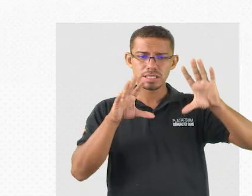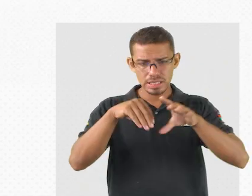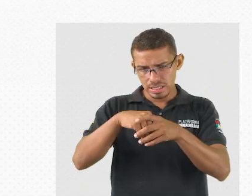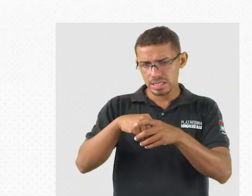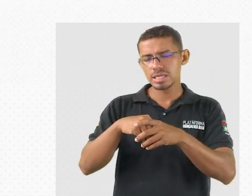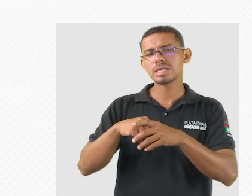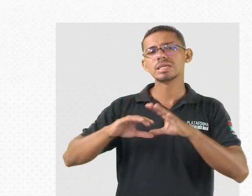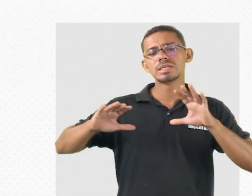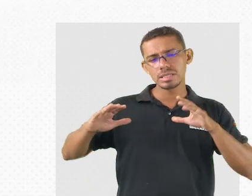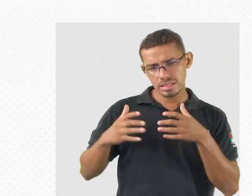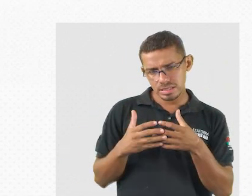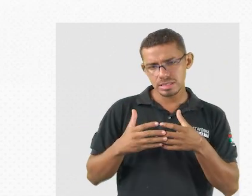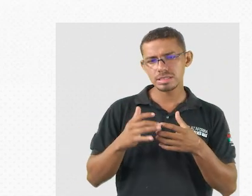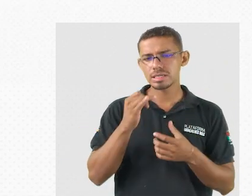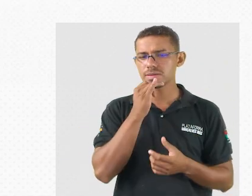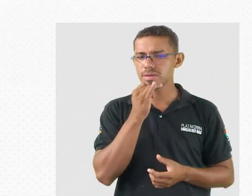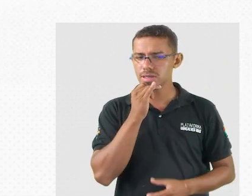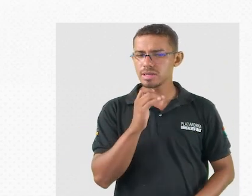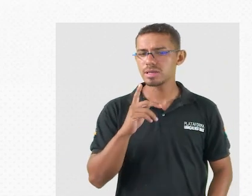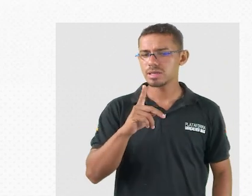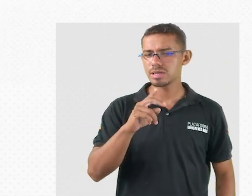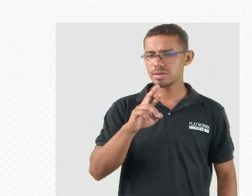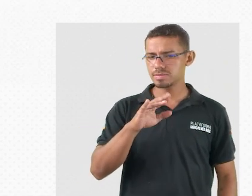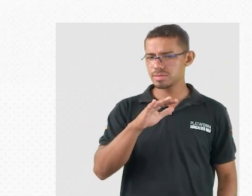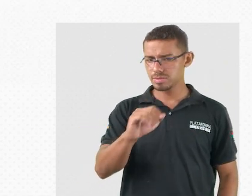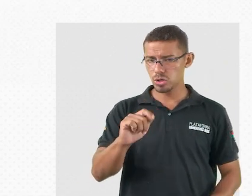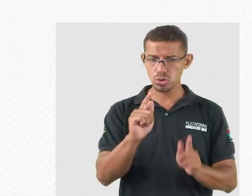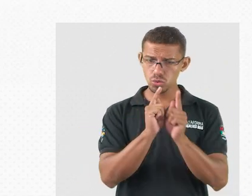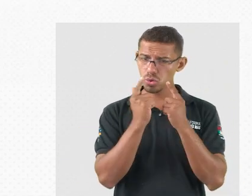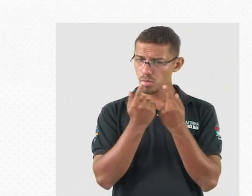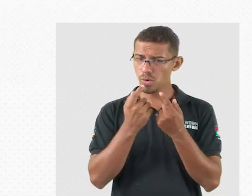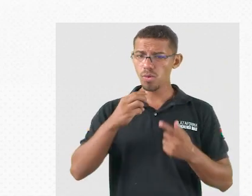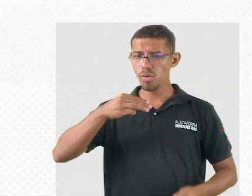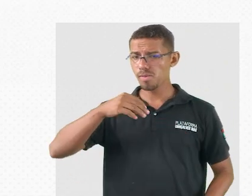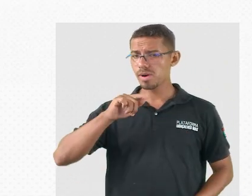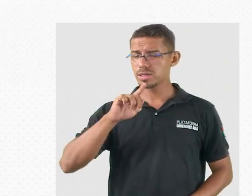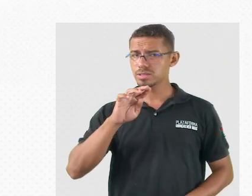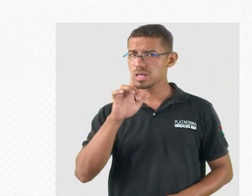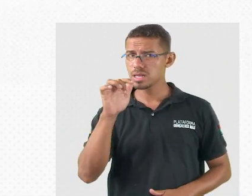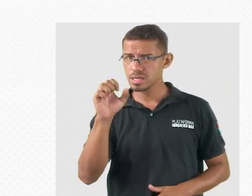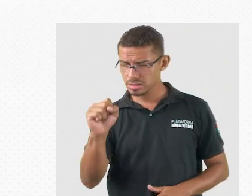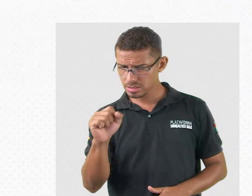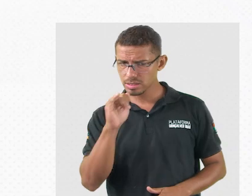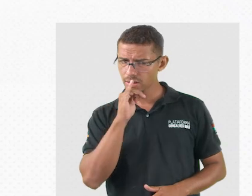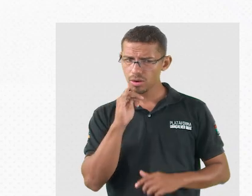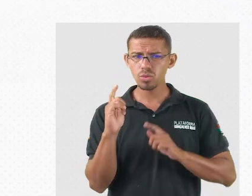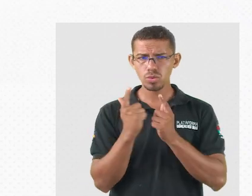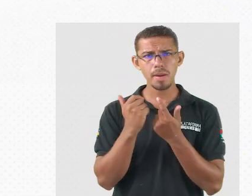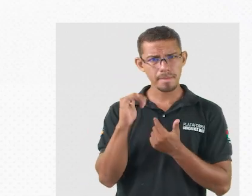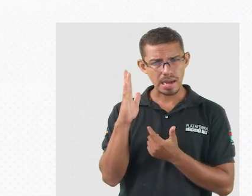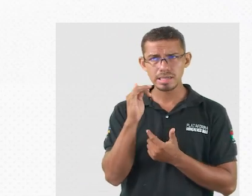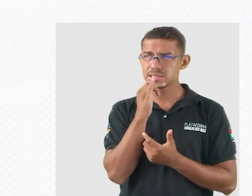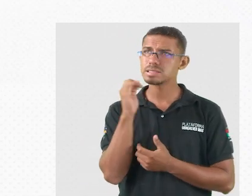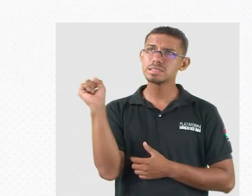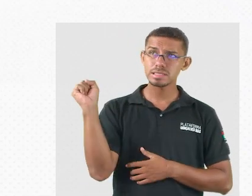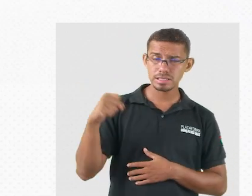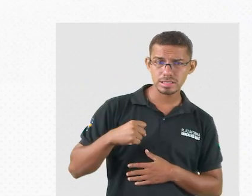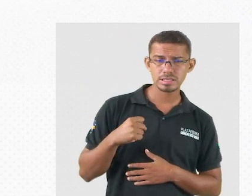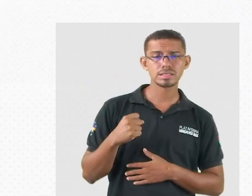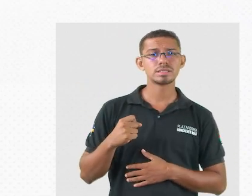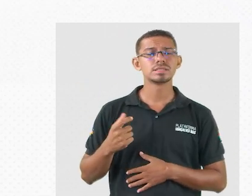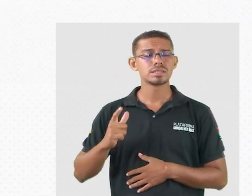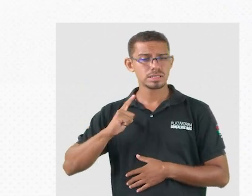dentro desse prisma aqui em relação a grupos marginalizados. Alguém mais participa? Sim, alguém que não está no grupo